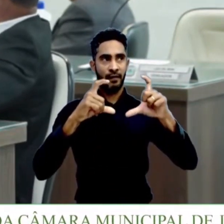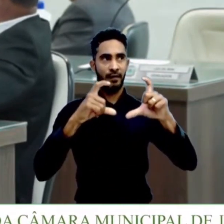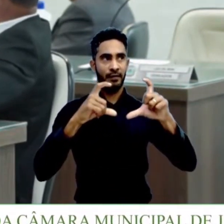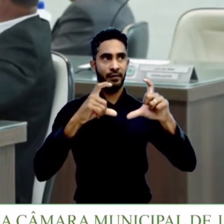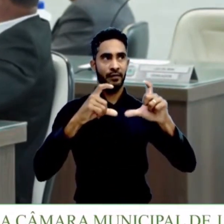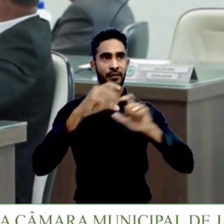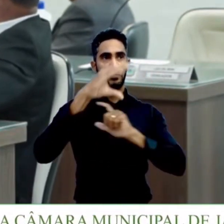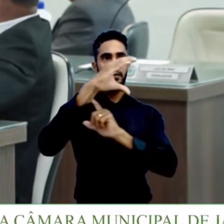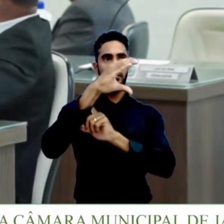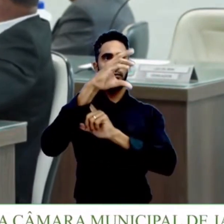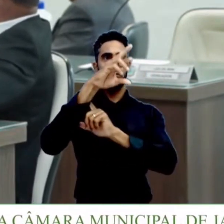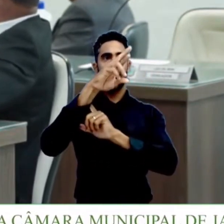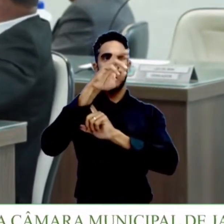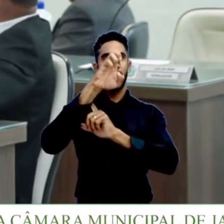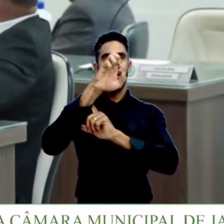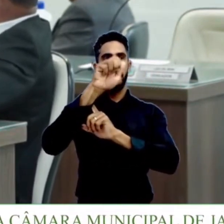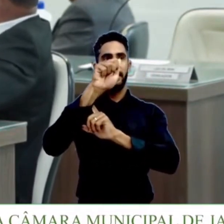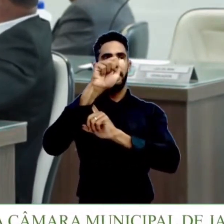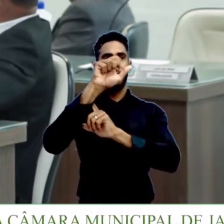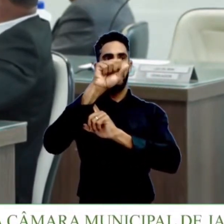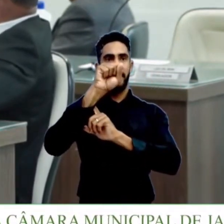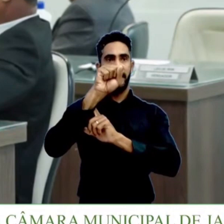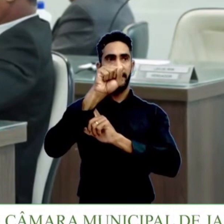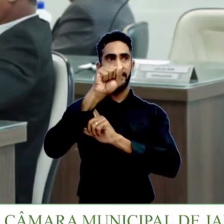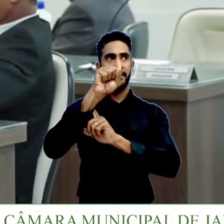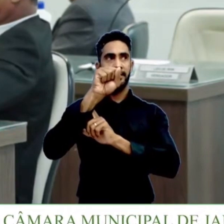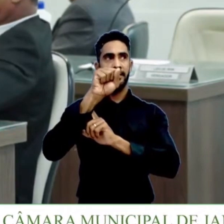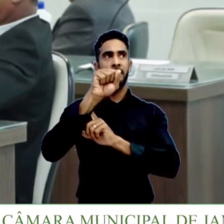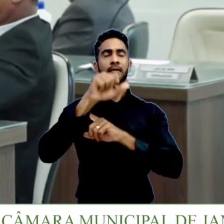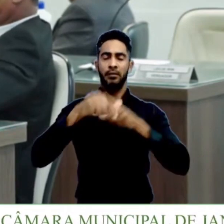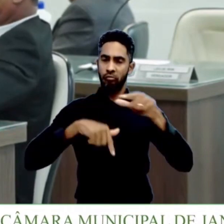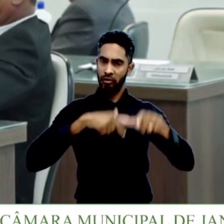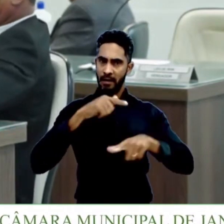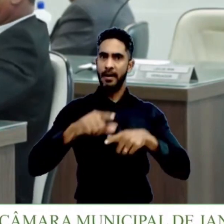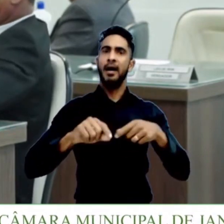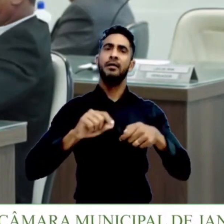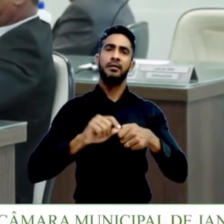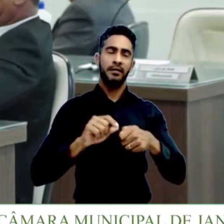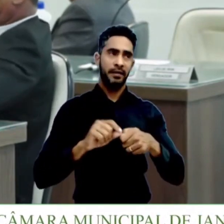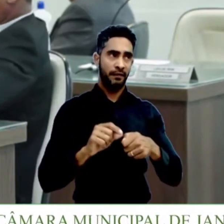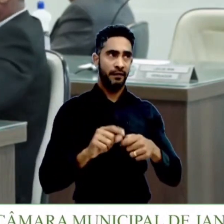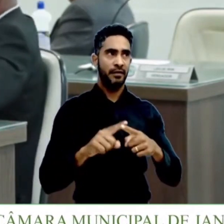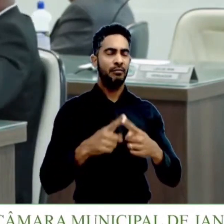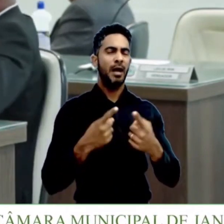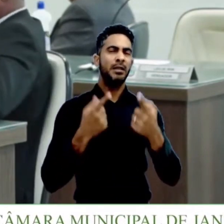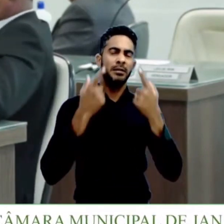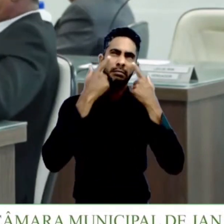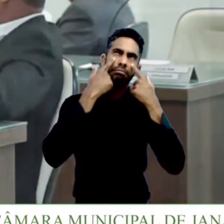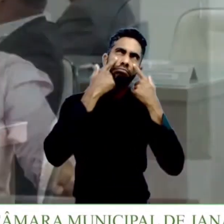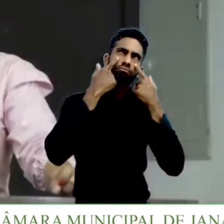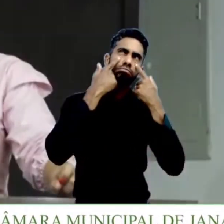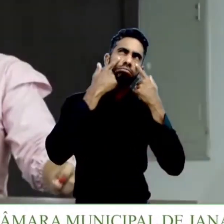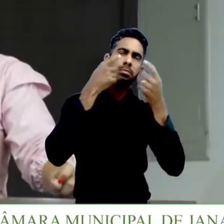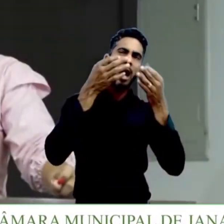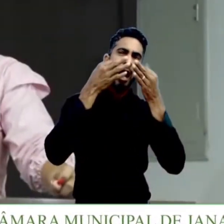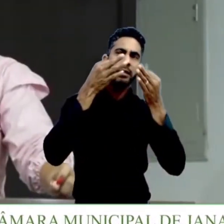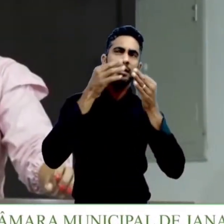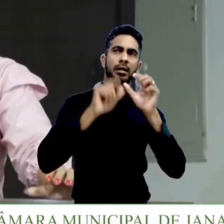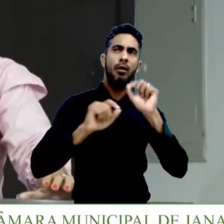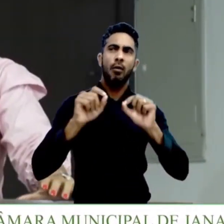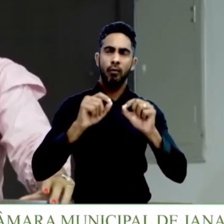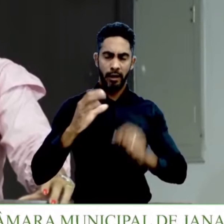do CREAS. O CREAS colocou aqui o trabalho que tem feito. E uma coisa que me chamou a atenção é que